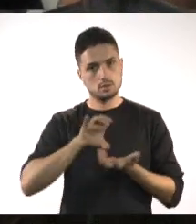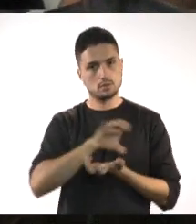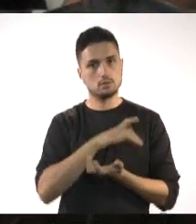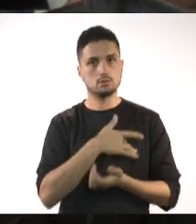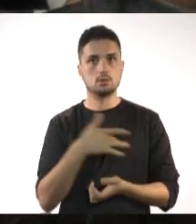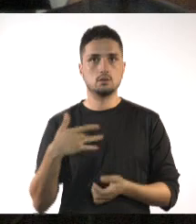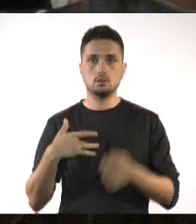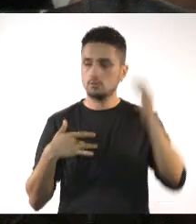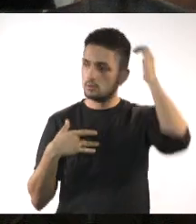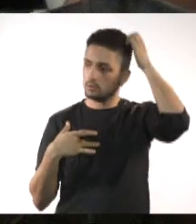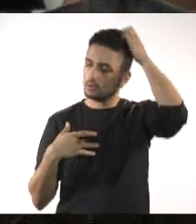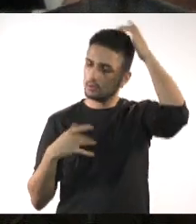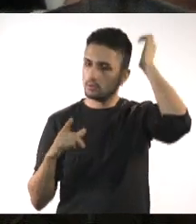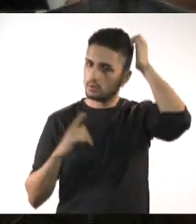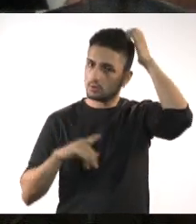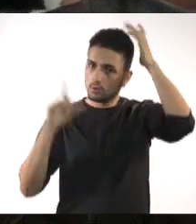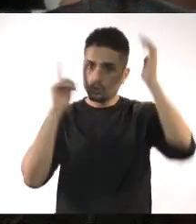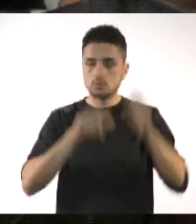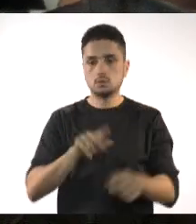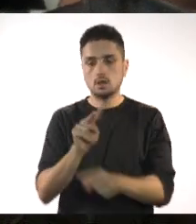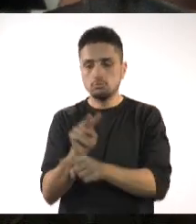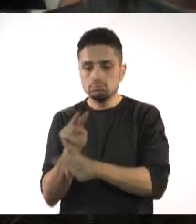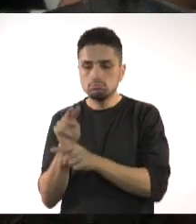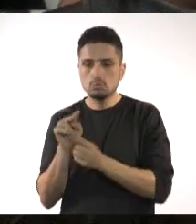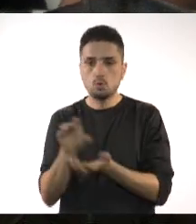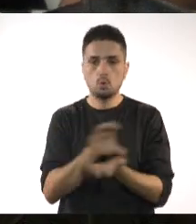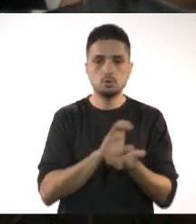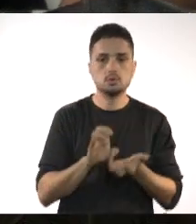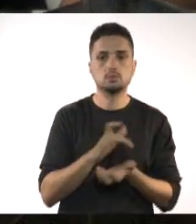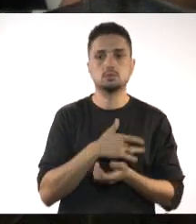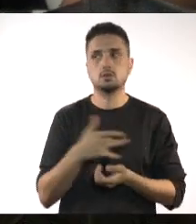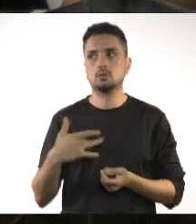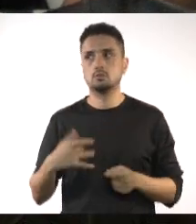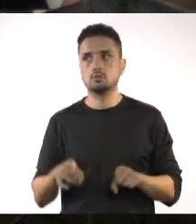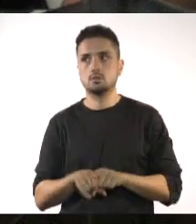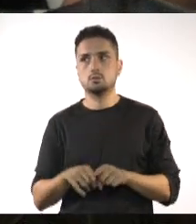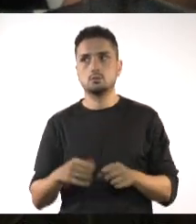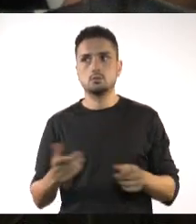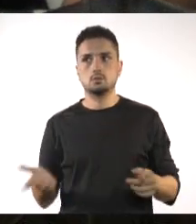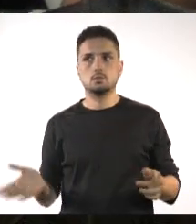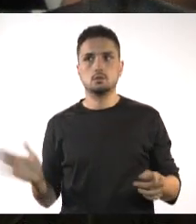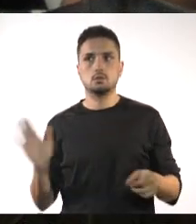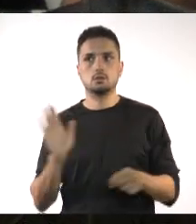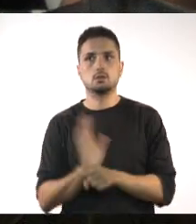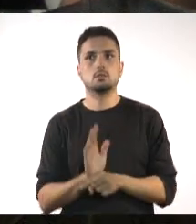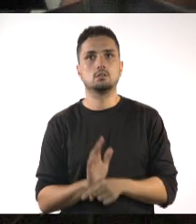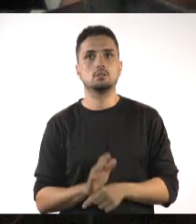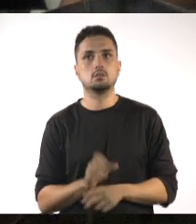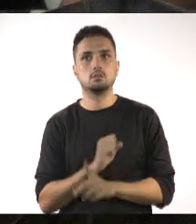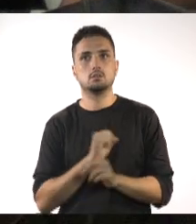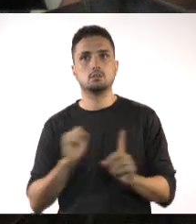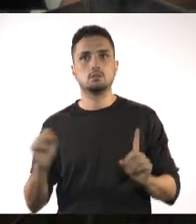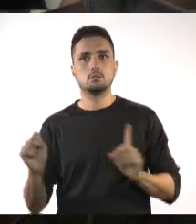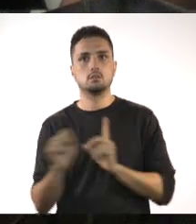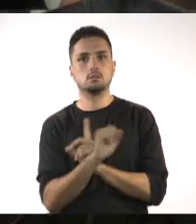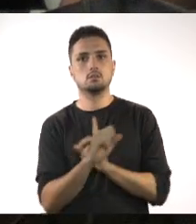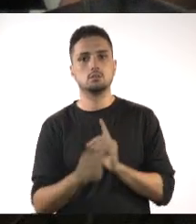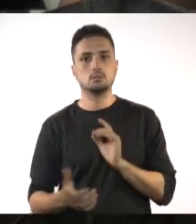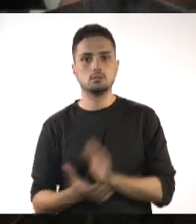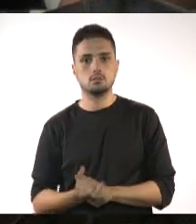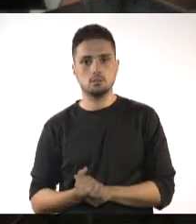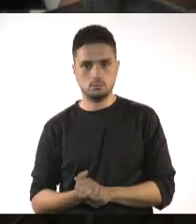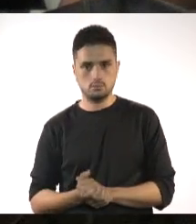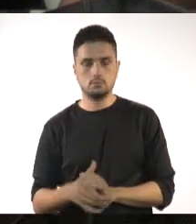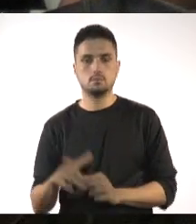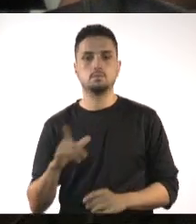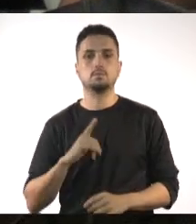para fiscalizar e atuar nos conselhos de saúde a fim de colaborar no controle social, pois acreditamos no SUS